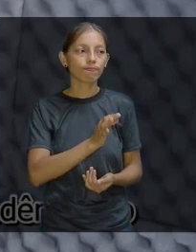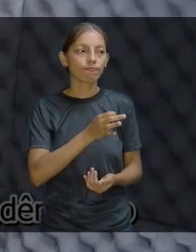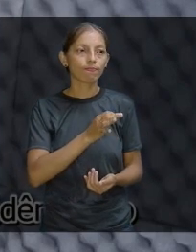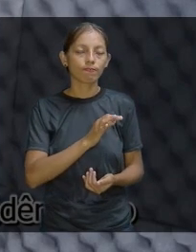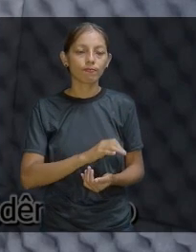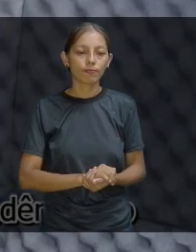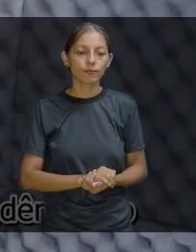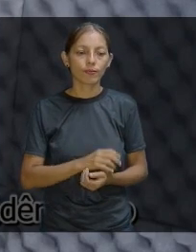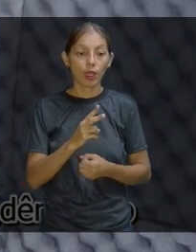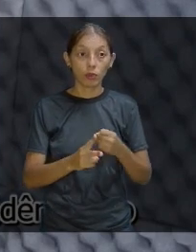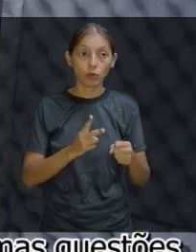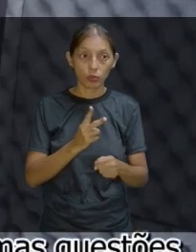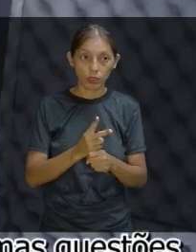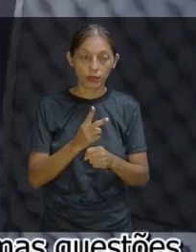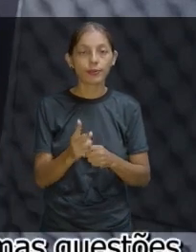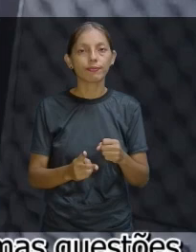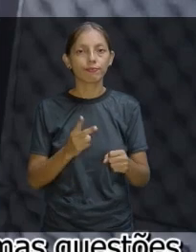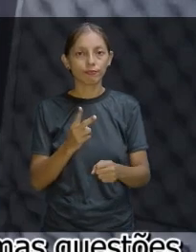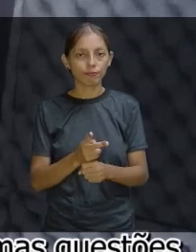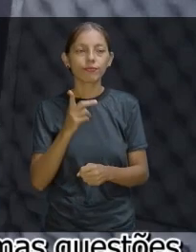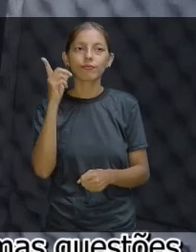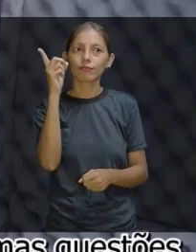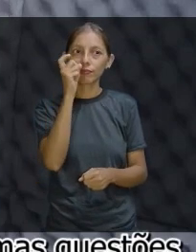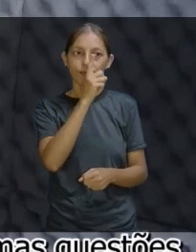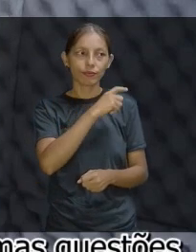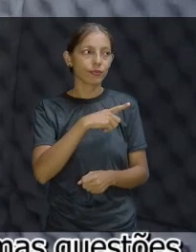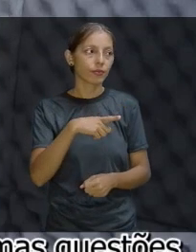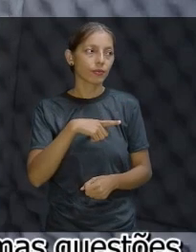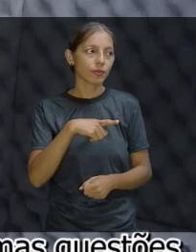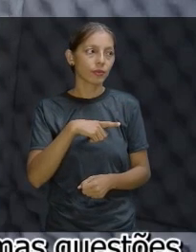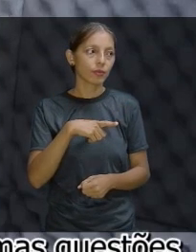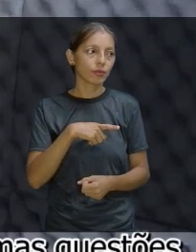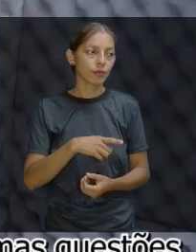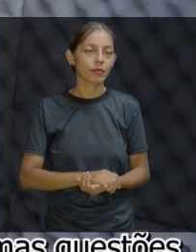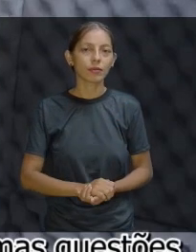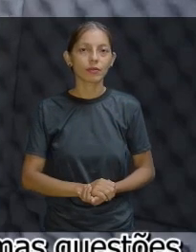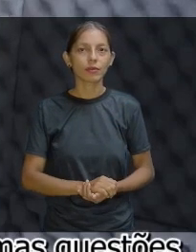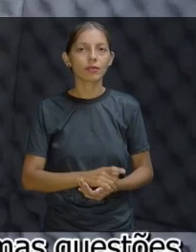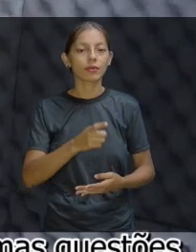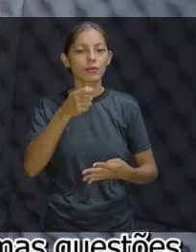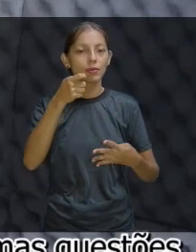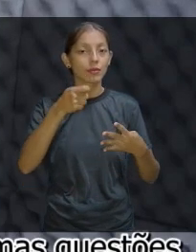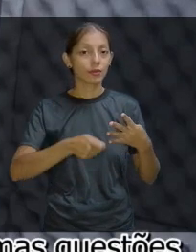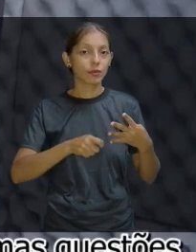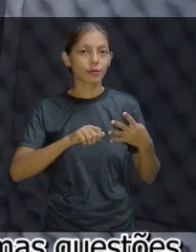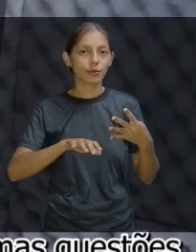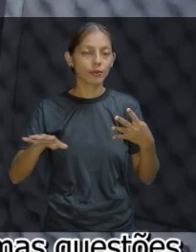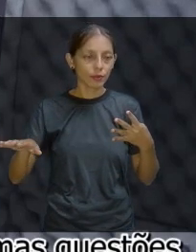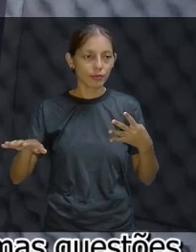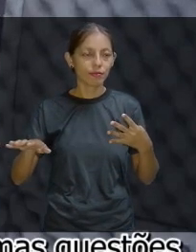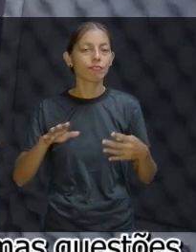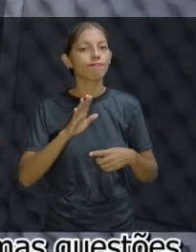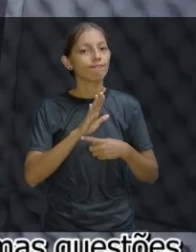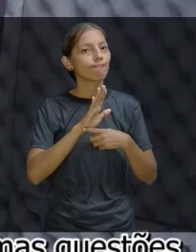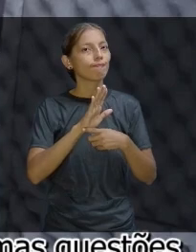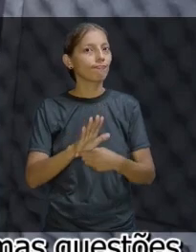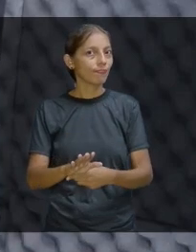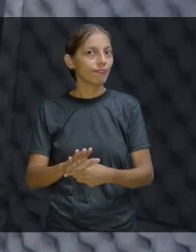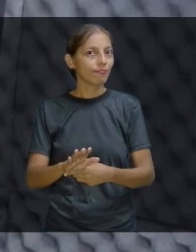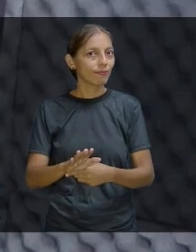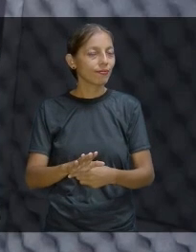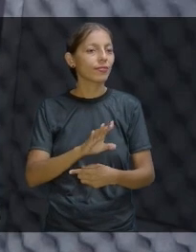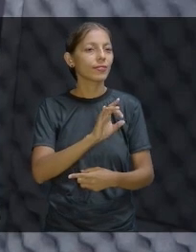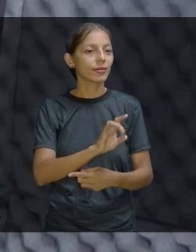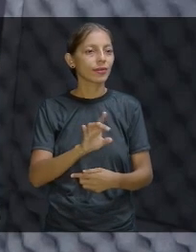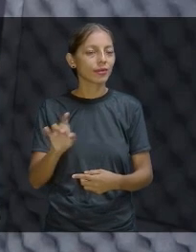Mas a jurisprudência... Foco na desembargadora Vanderlei Terezinha. Algumas questões que ajudam os tribunais